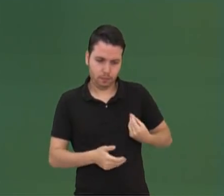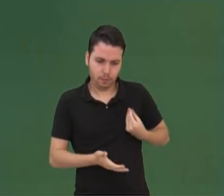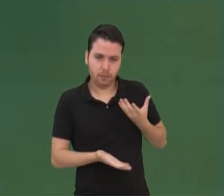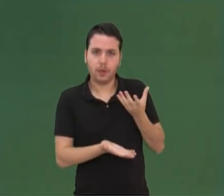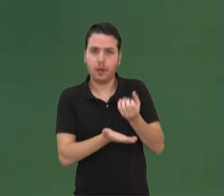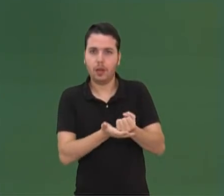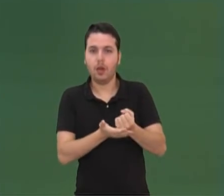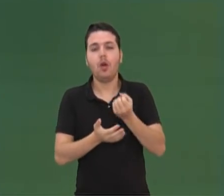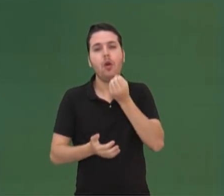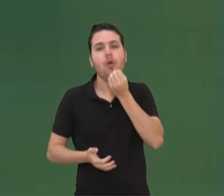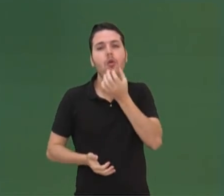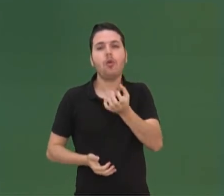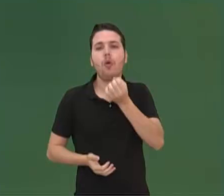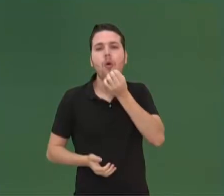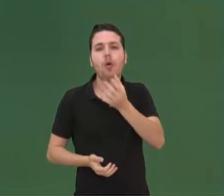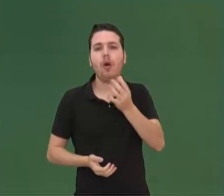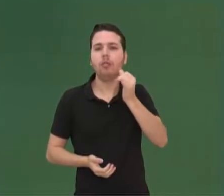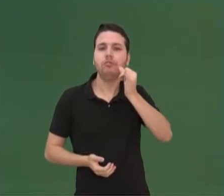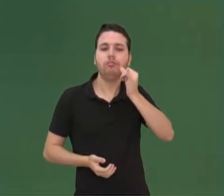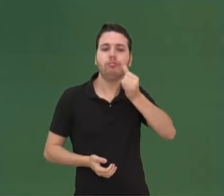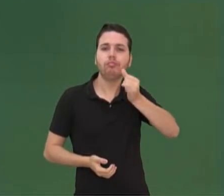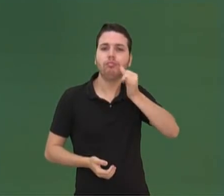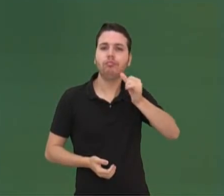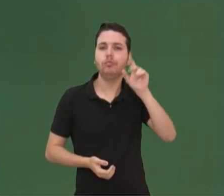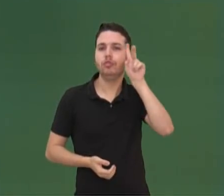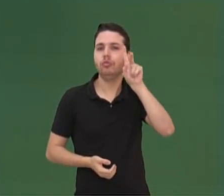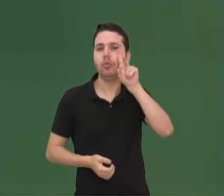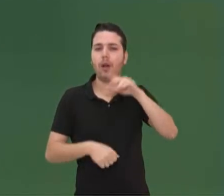história de um tempo passado. Vamos lá?